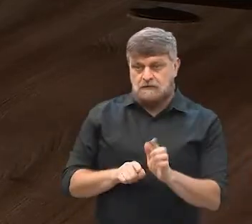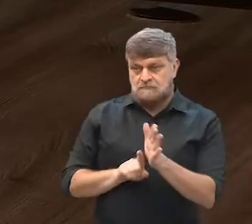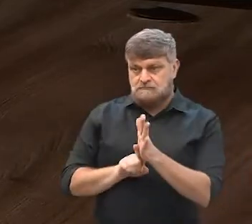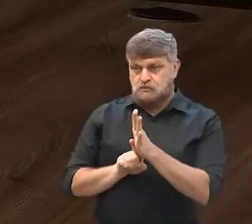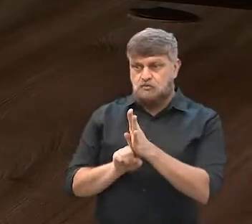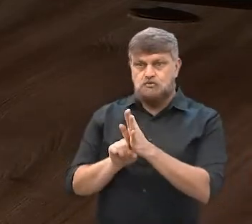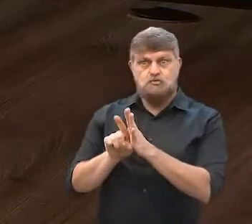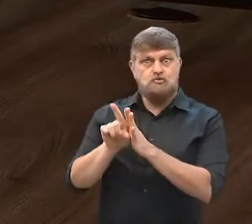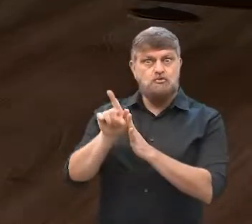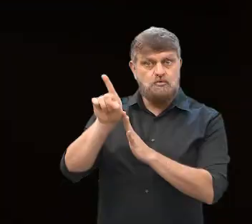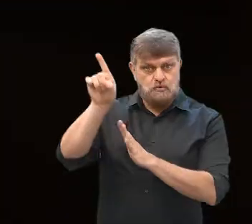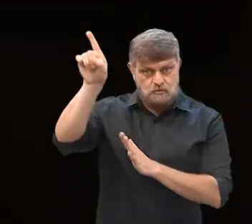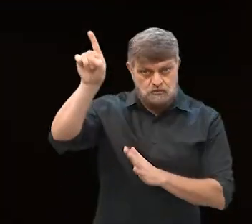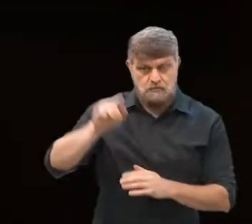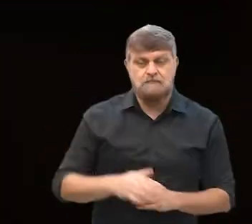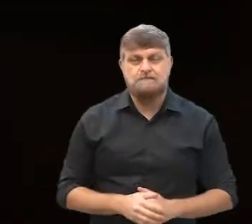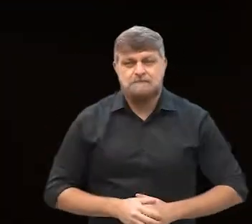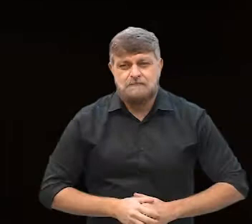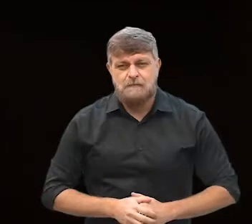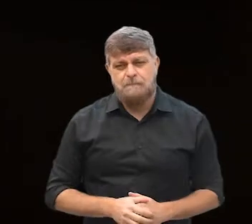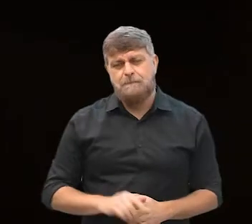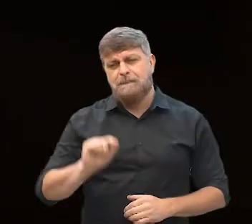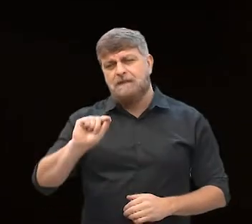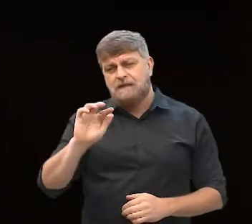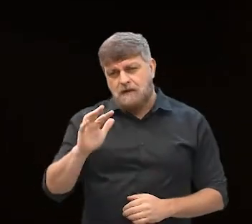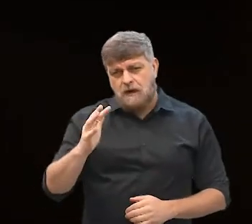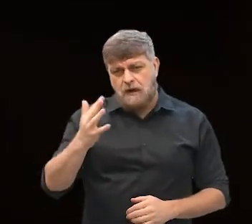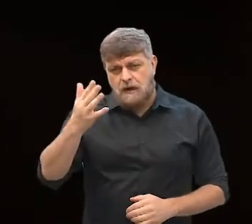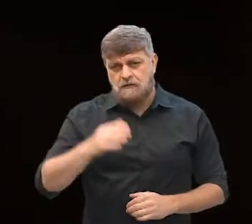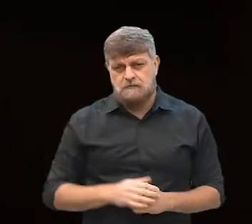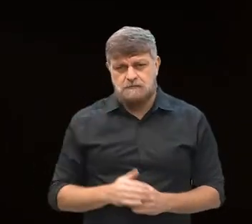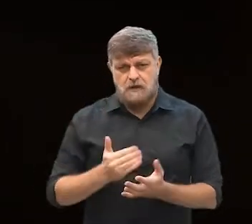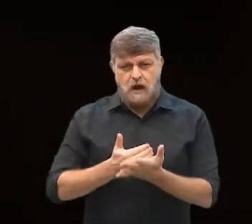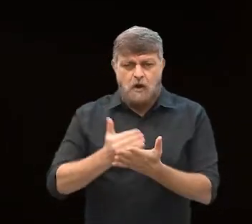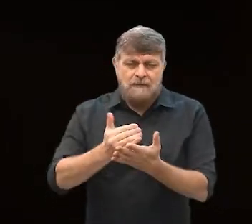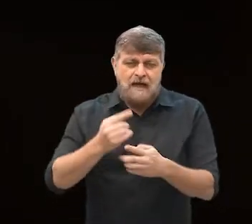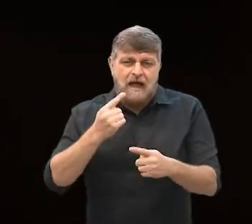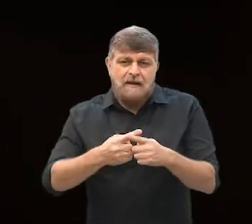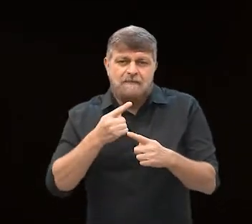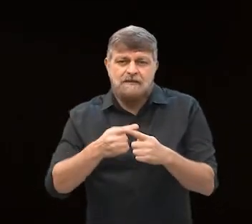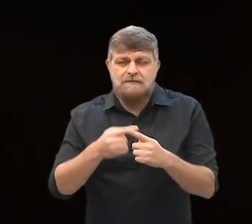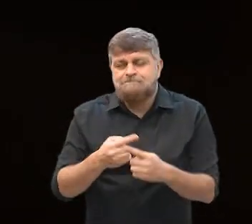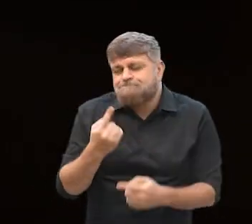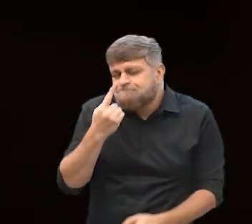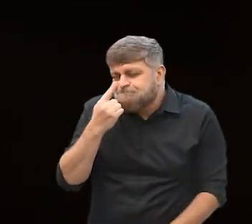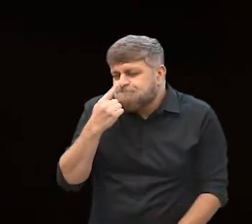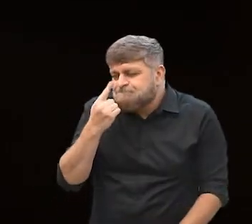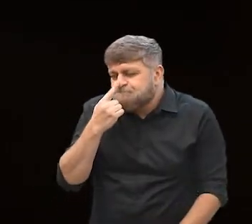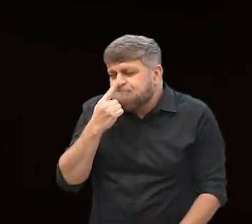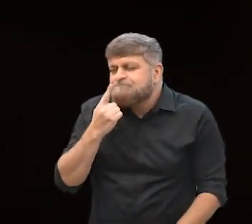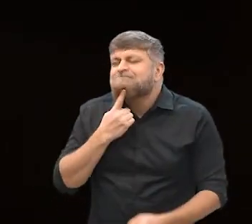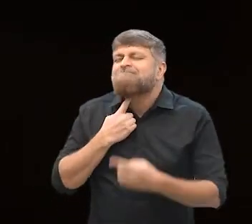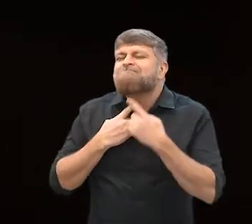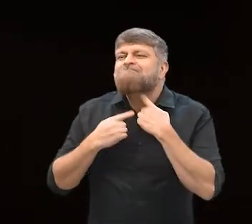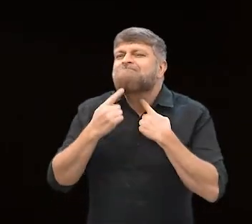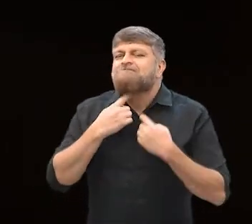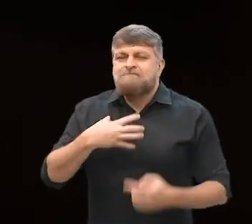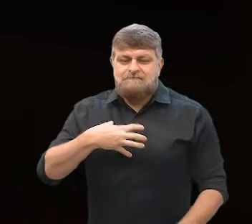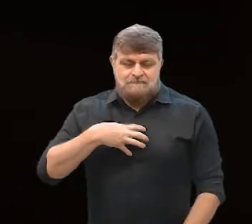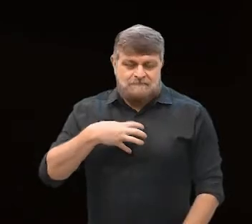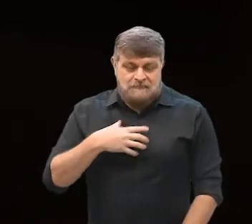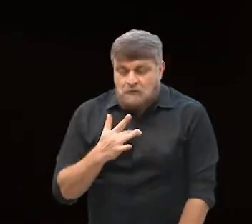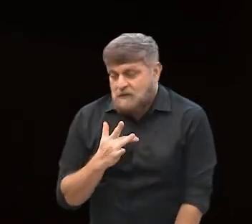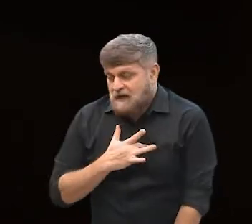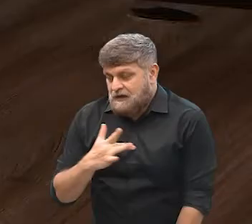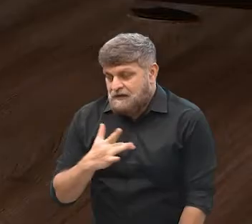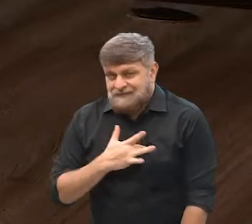alavanca o microempreendedorismo, geralmente ele começa, como você disse, por uma paixão, uma coisa assim. Se ele